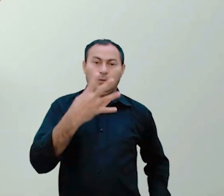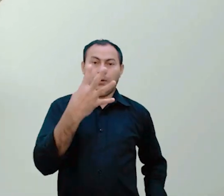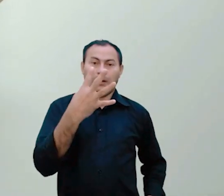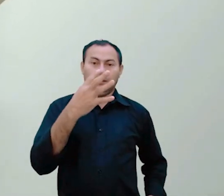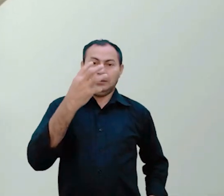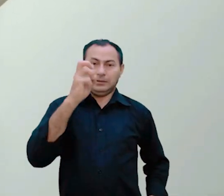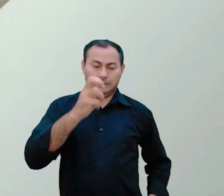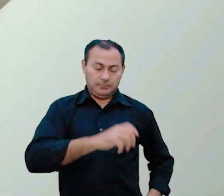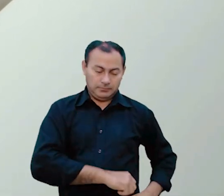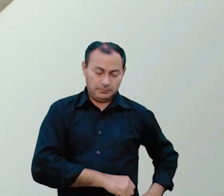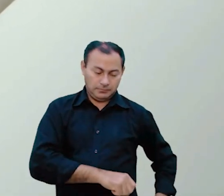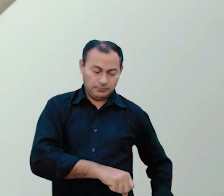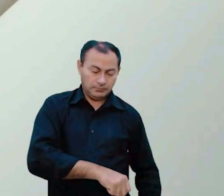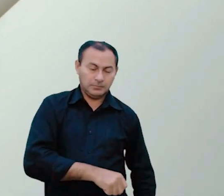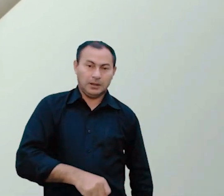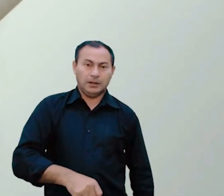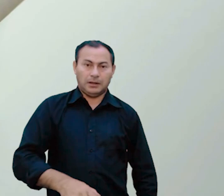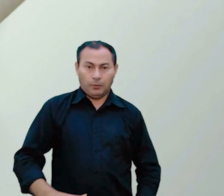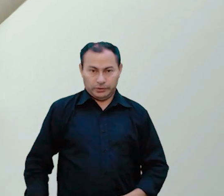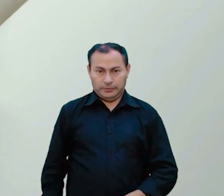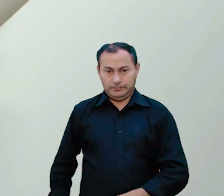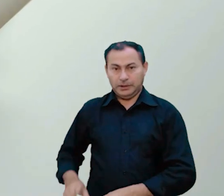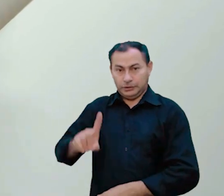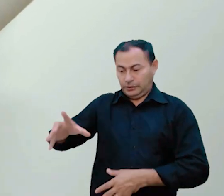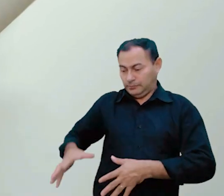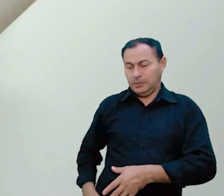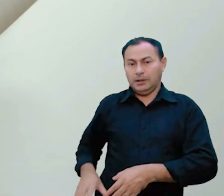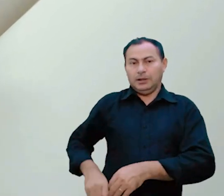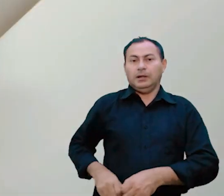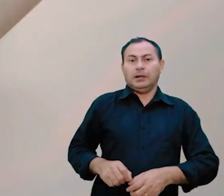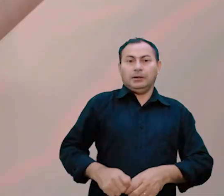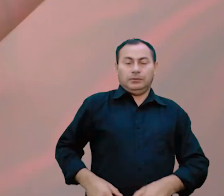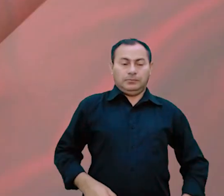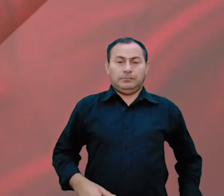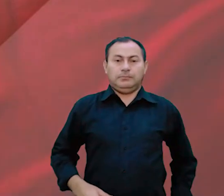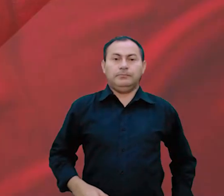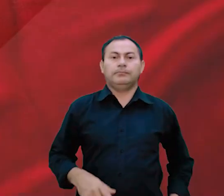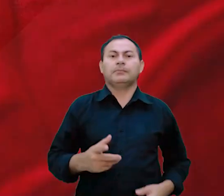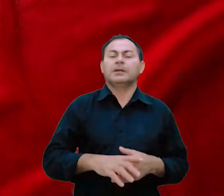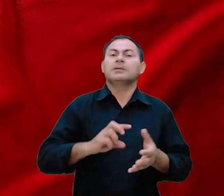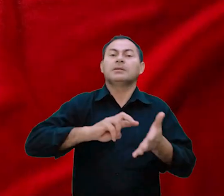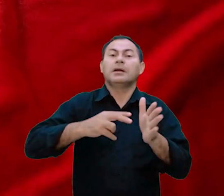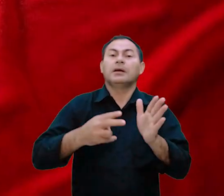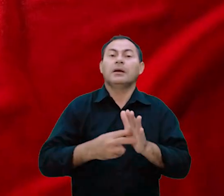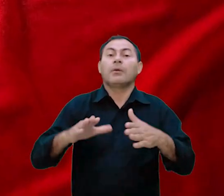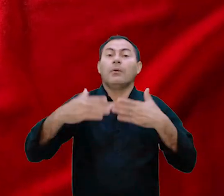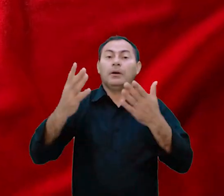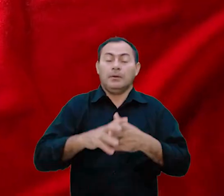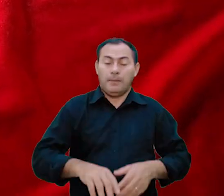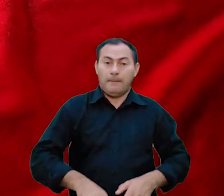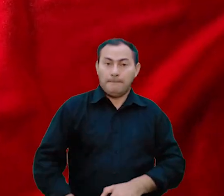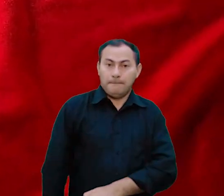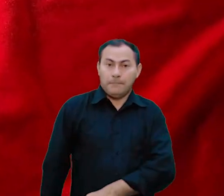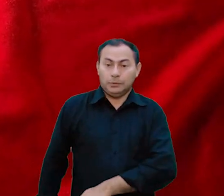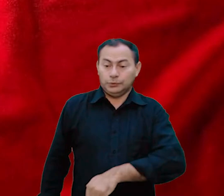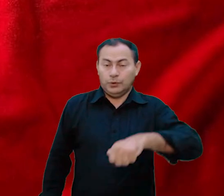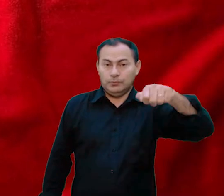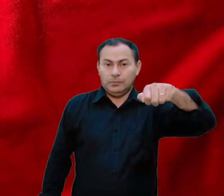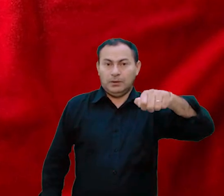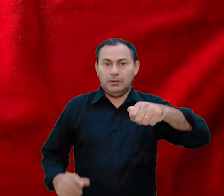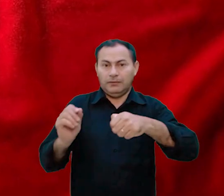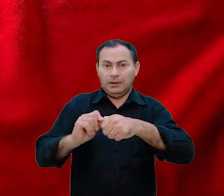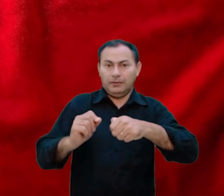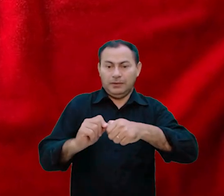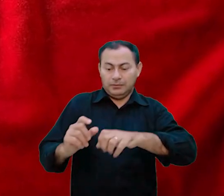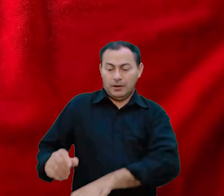de 45 centímetros em sua coxa direita, porque ele era canhoto. Isso significa que quando ele puxou a